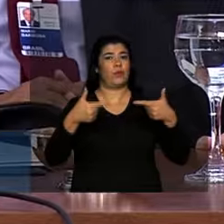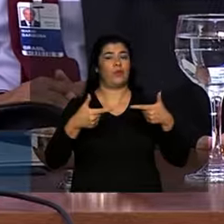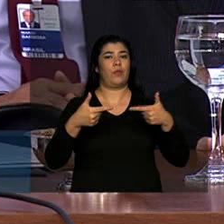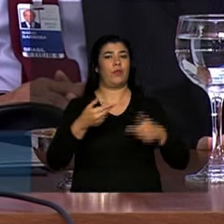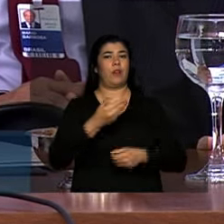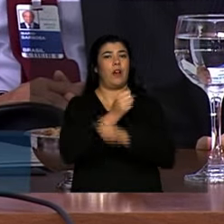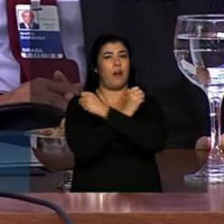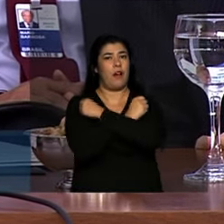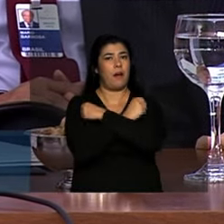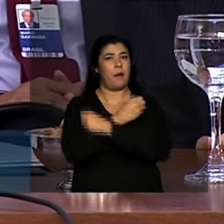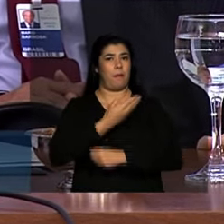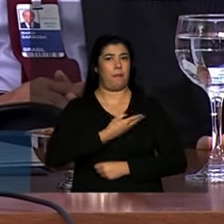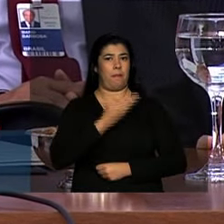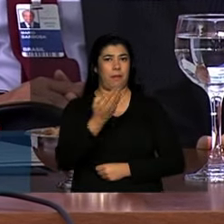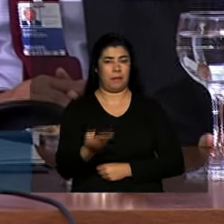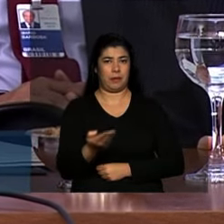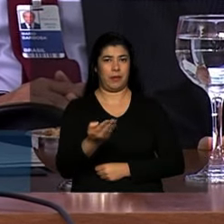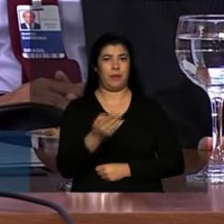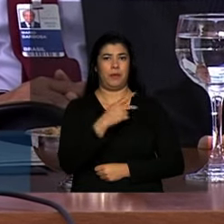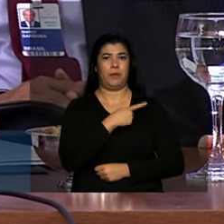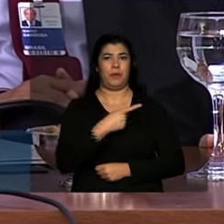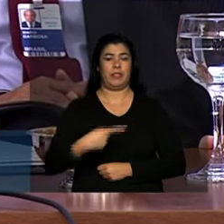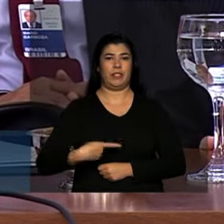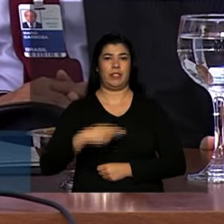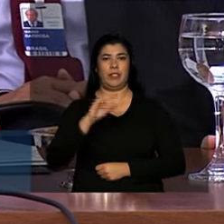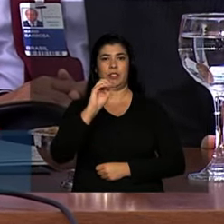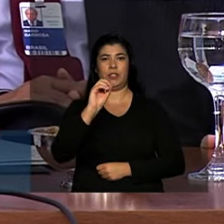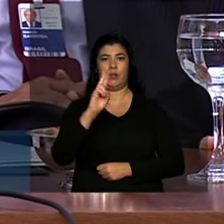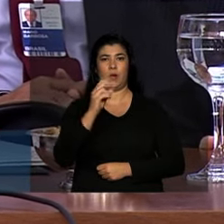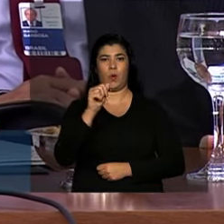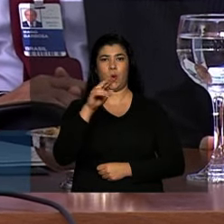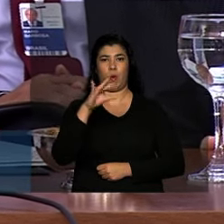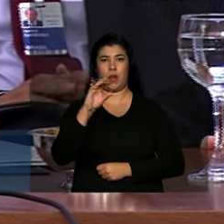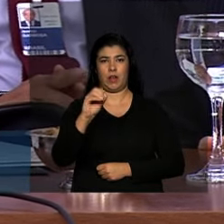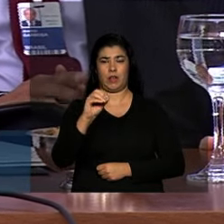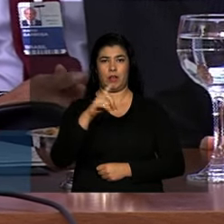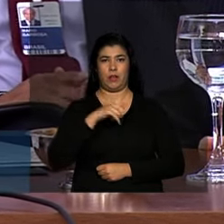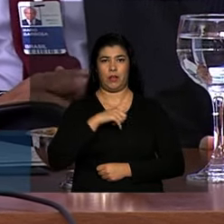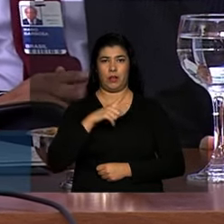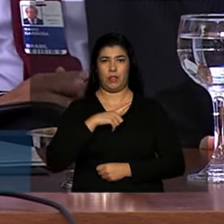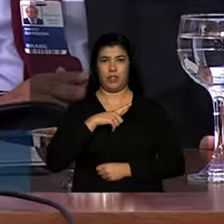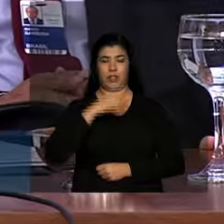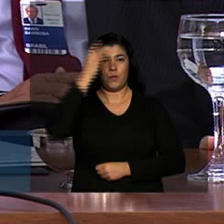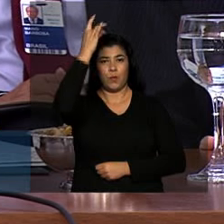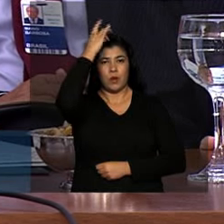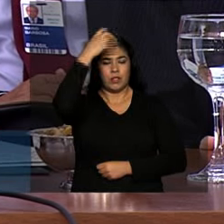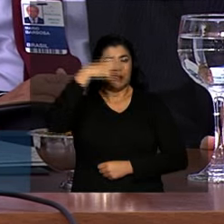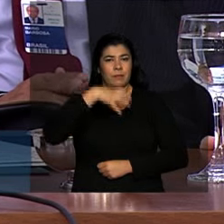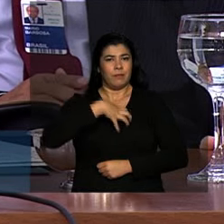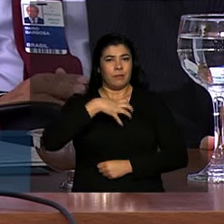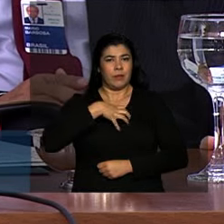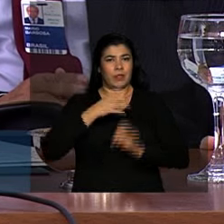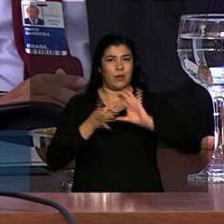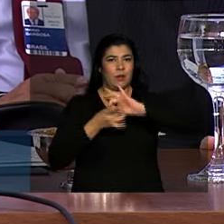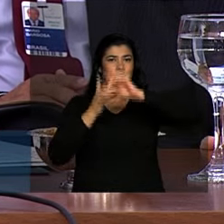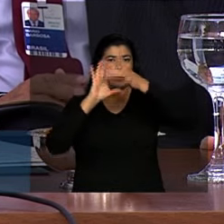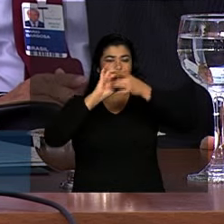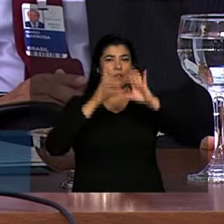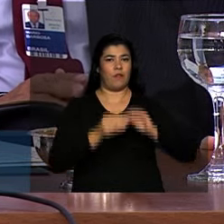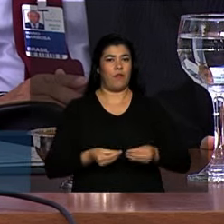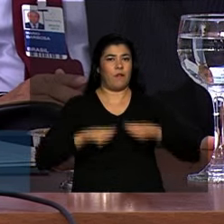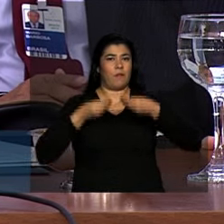Horácio Cartes, a quem, imbuída do espírito olímpico, passarei ao final dessa reunião a